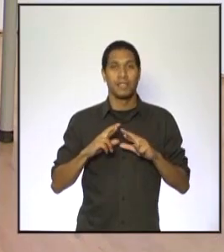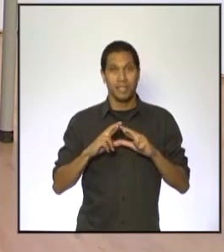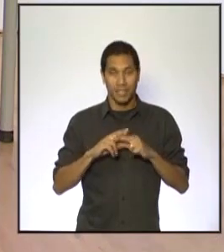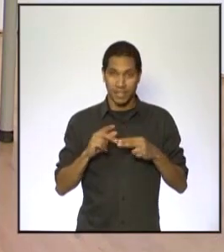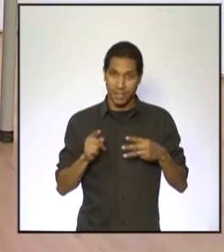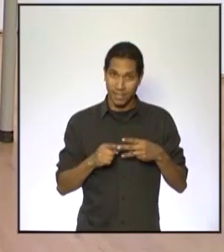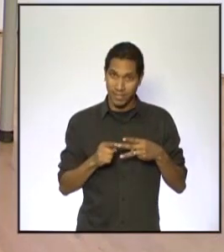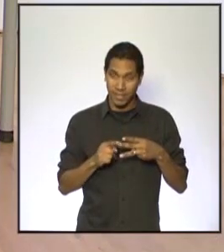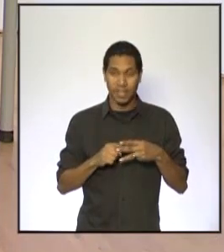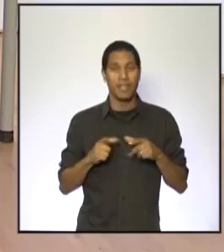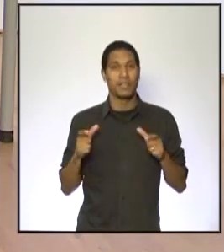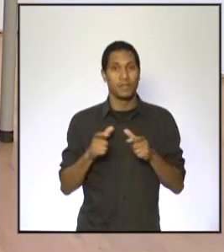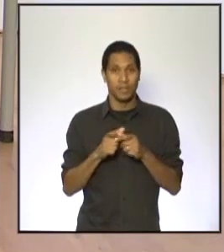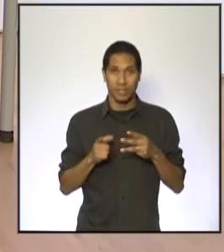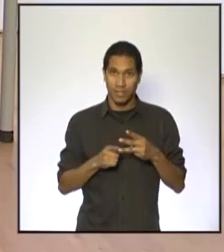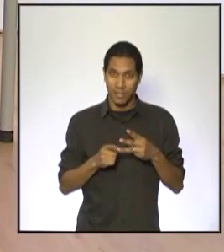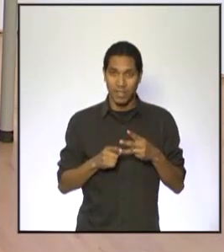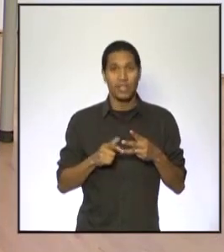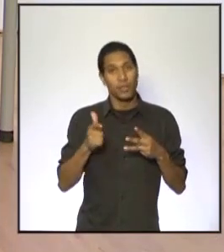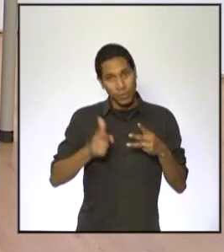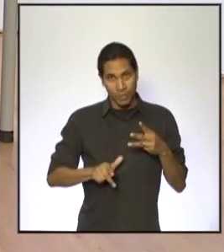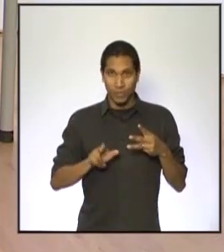reutilizar? Vamos lá!